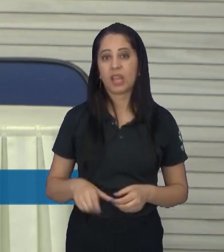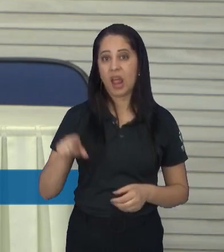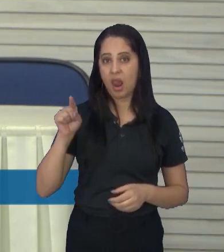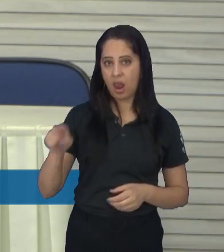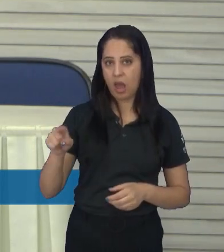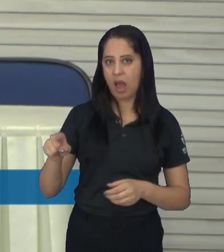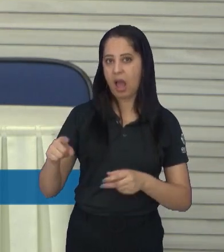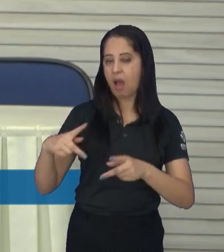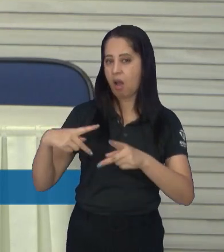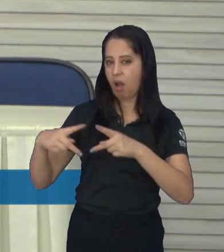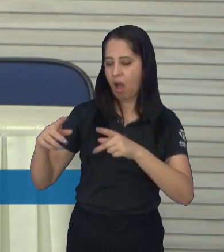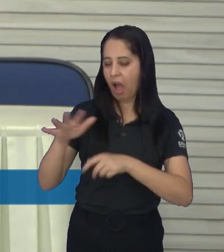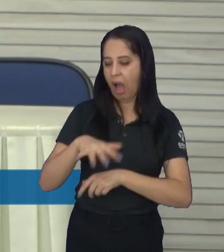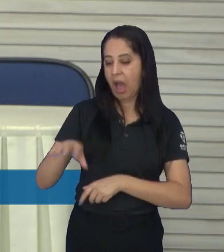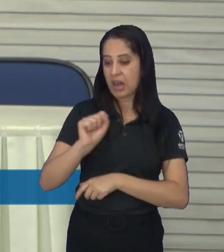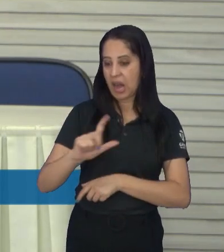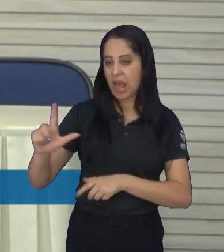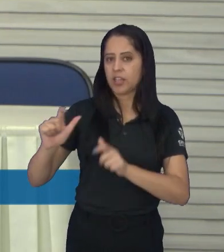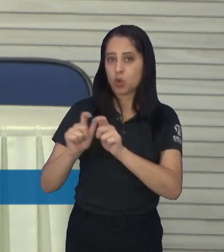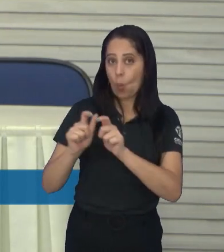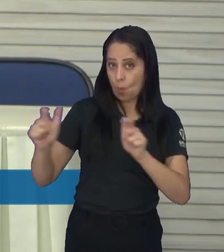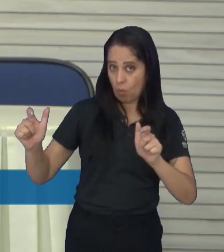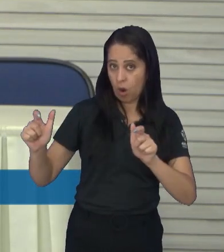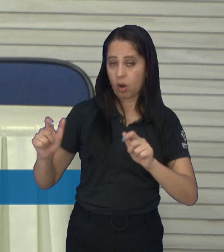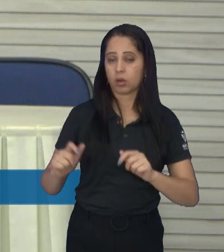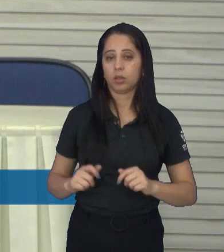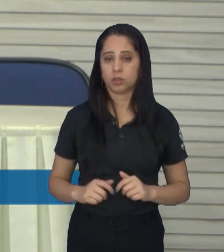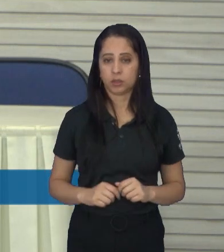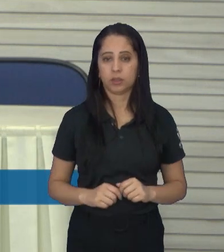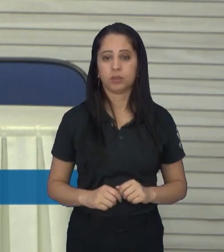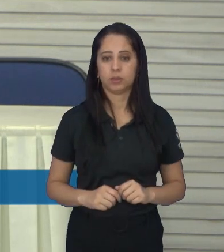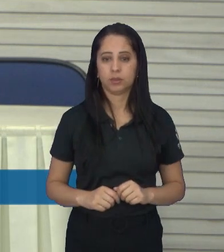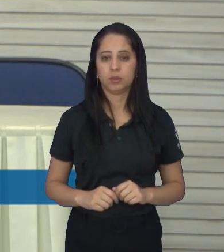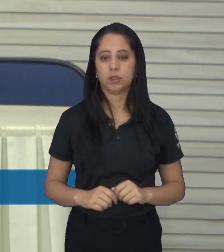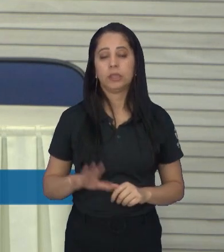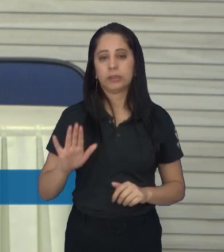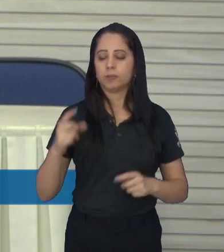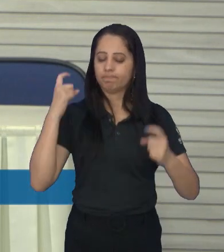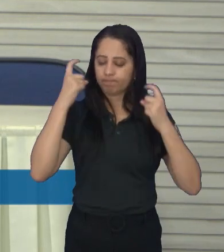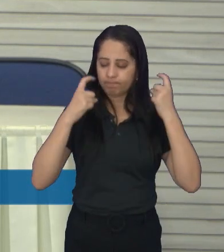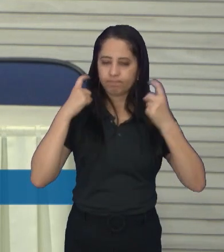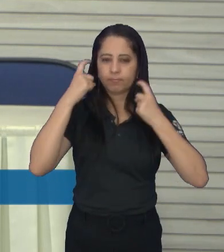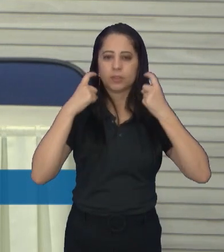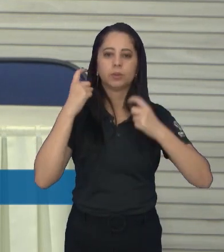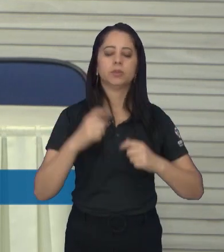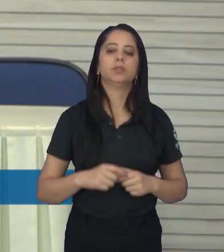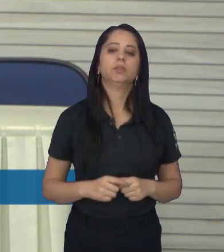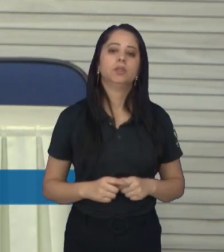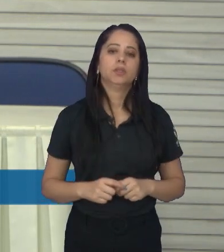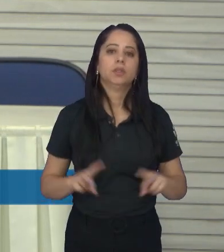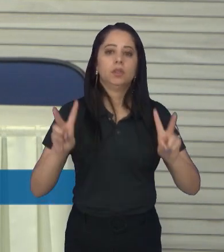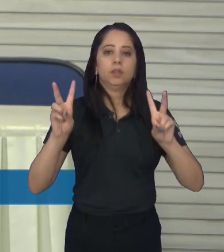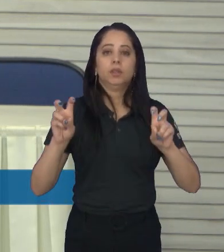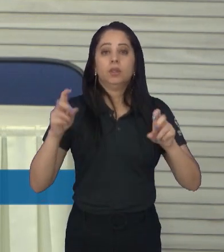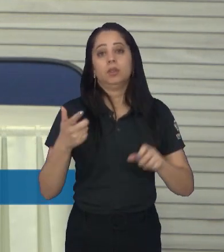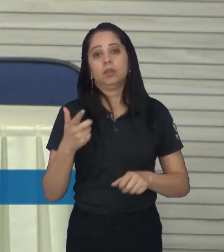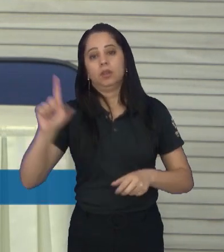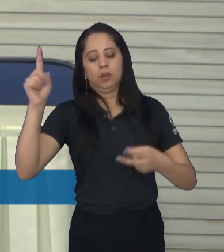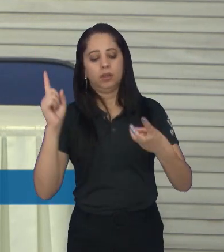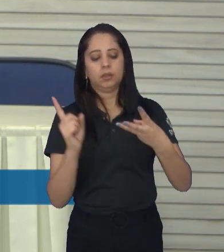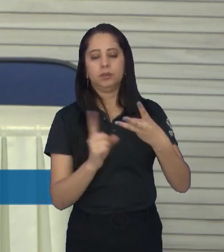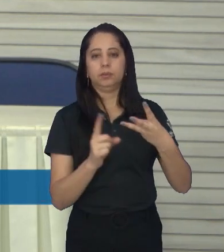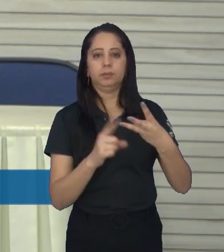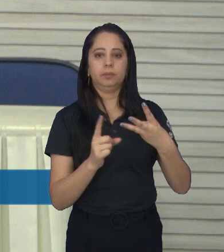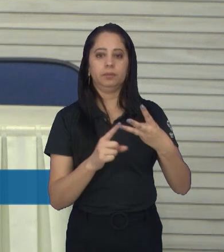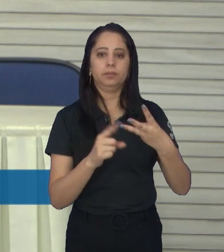vetor de crescimento da cidade né então é isso é extremamente é preocupante uma outra questão também diz respeito